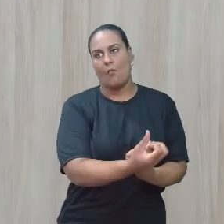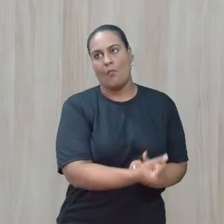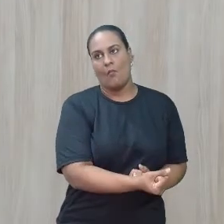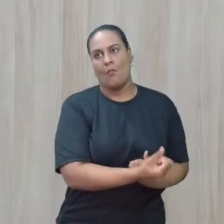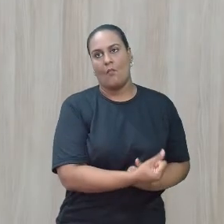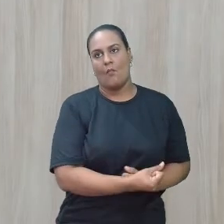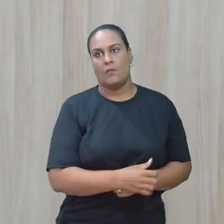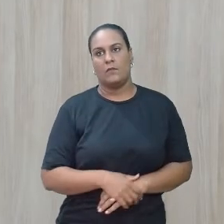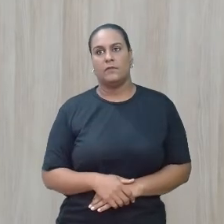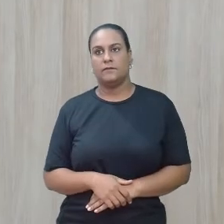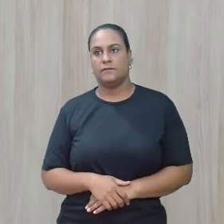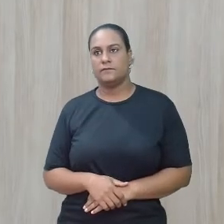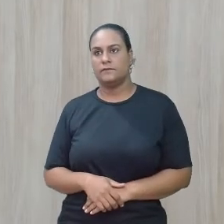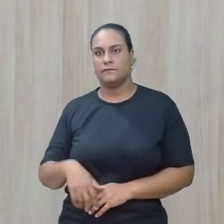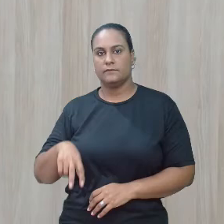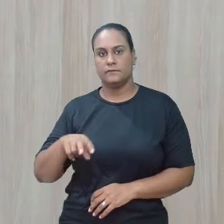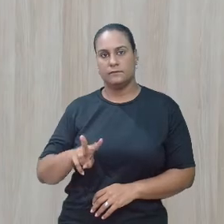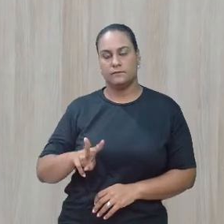desertificação.